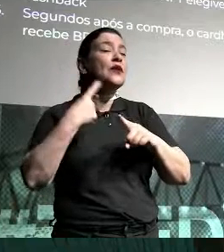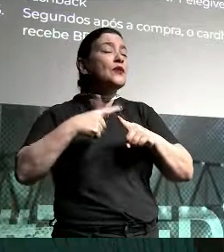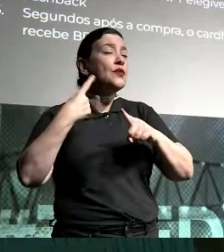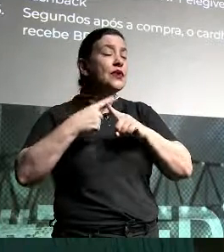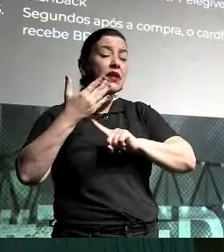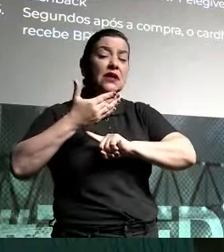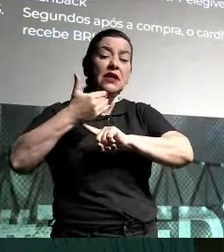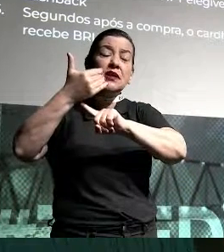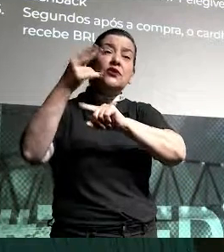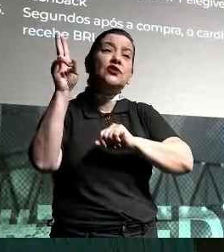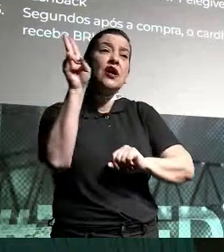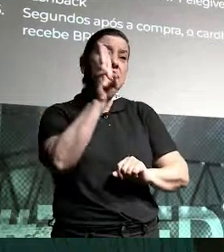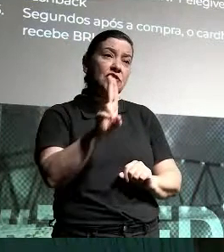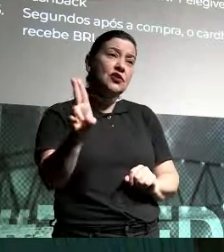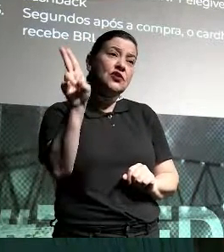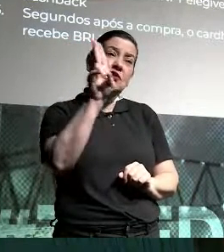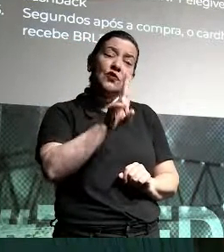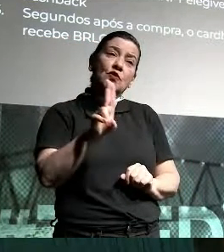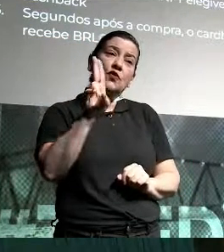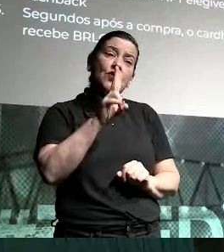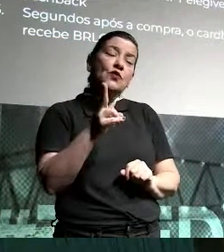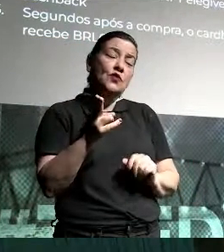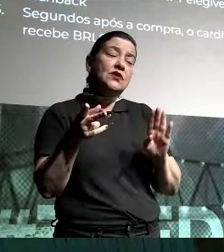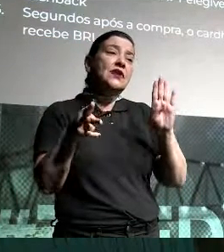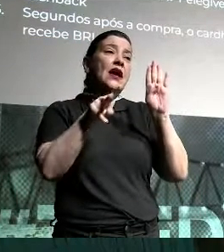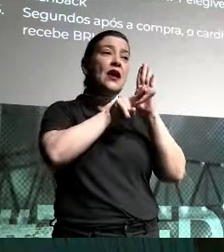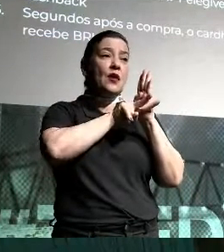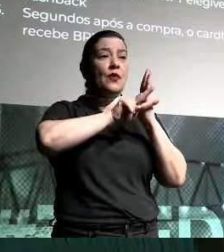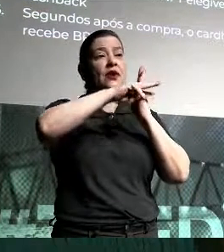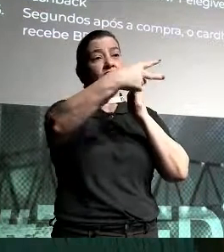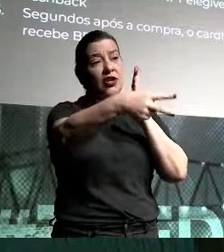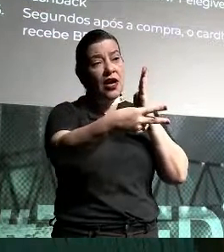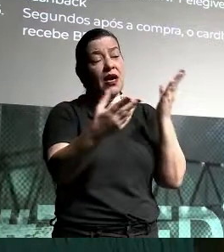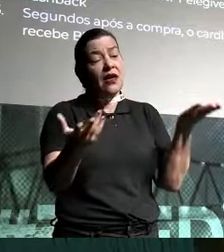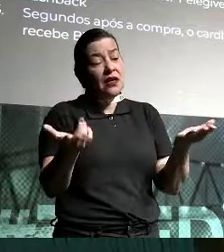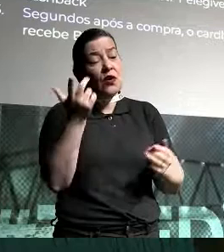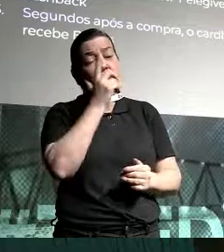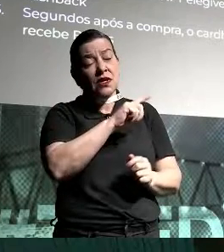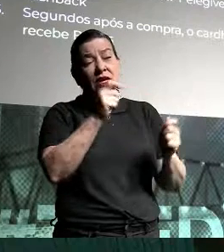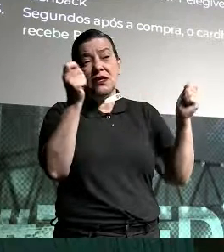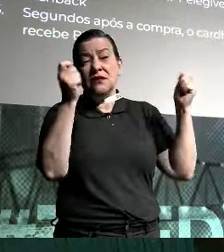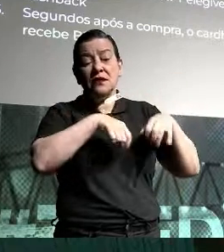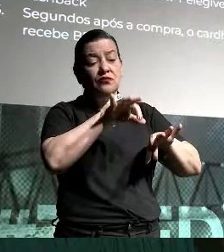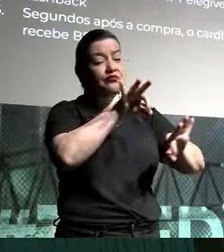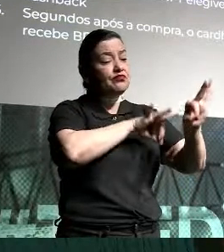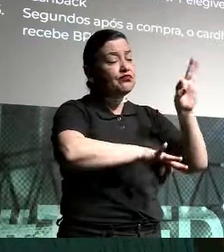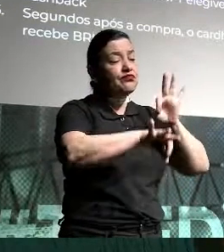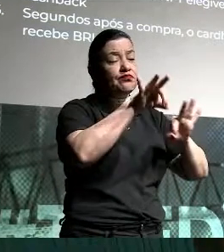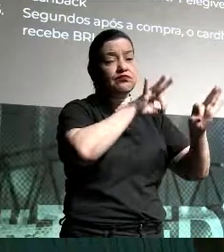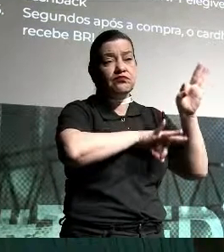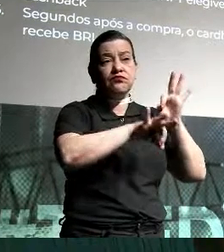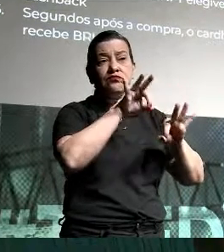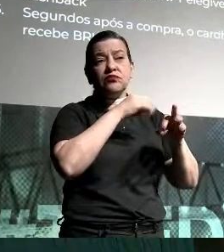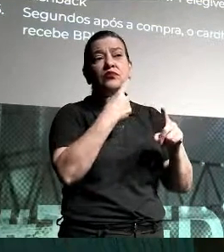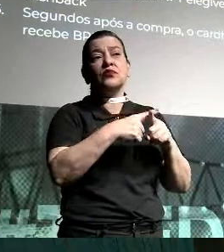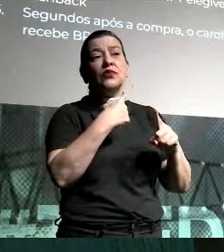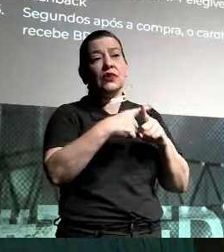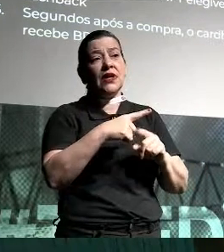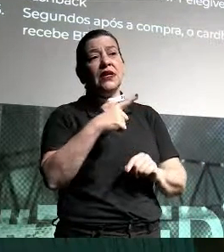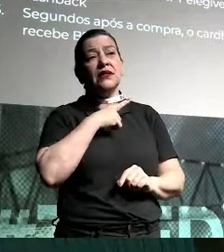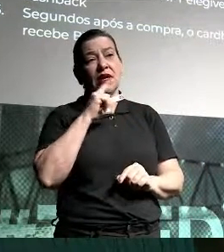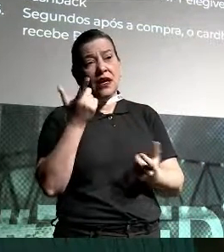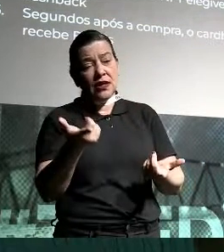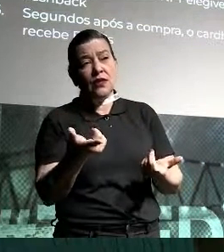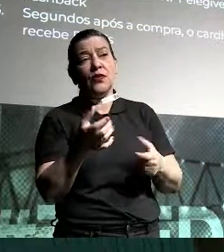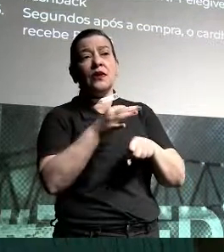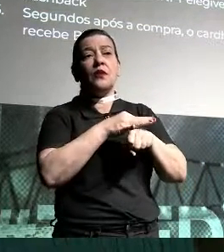usa é a blockchain, né? Isso daí está tudo na blockchain. E a gente consegue fazer isso porque a gente tem uma moeda digital, a